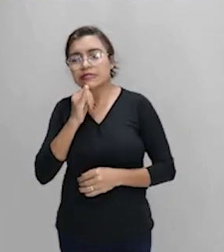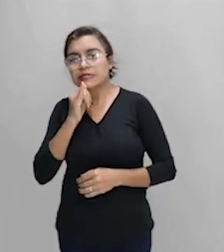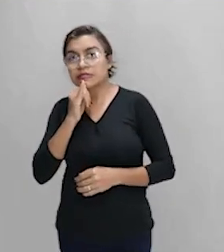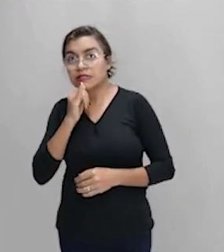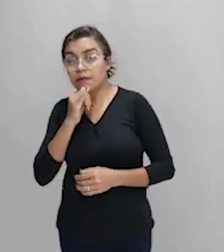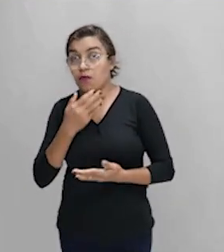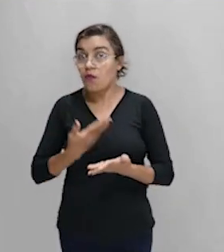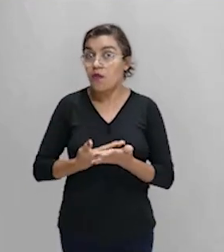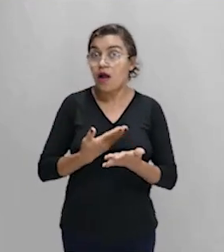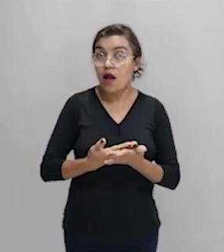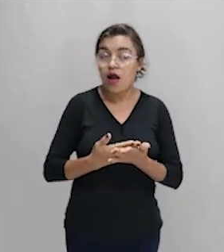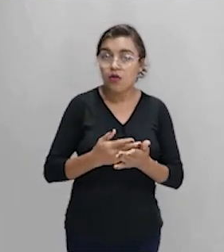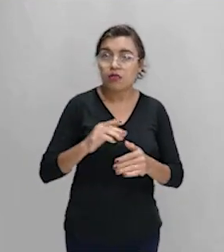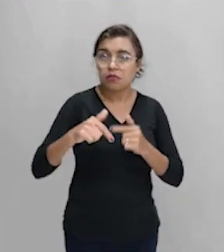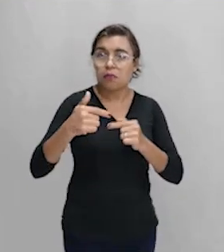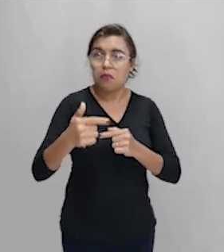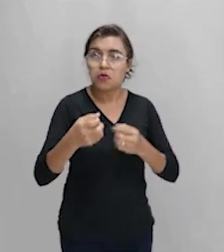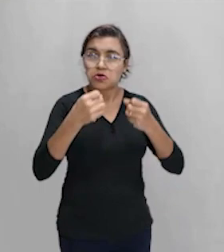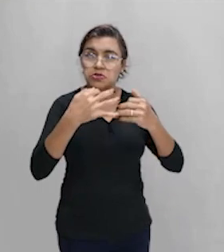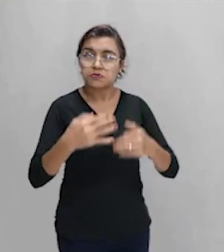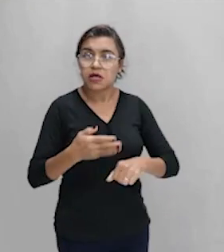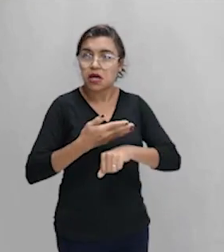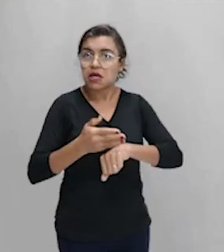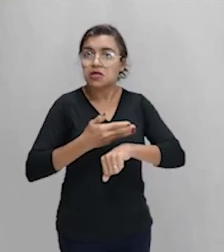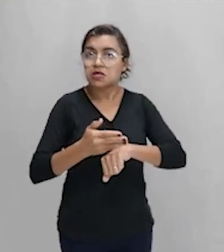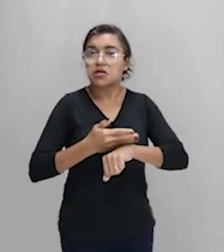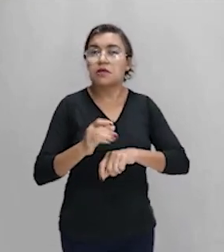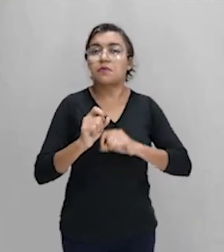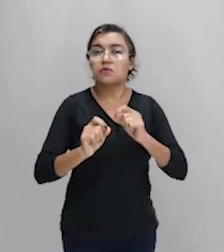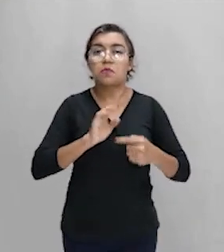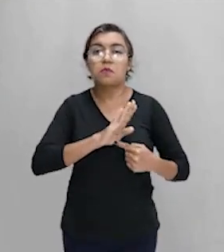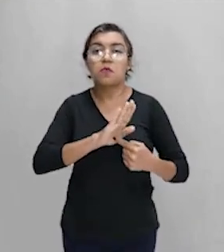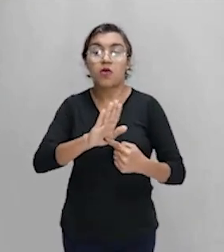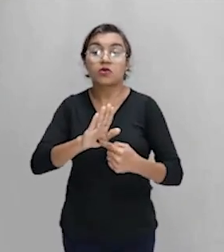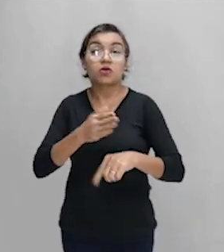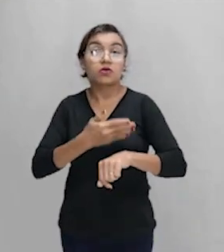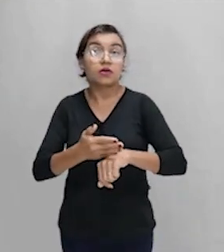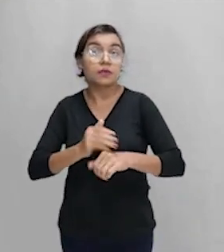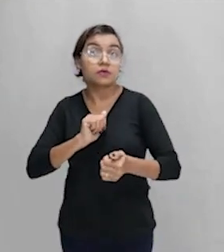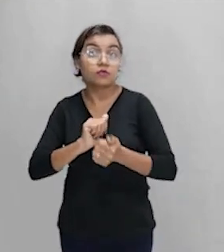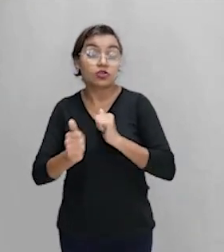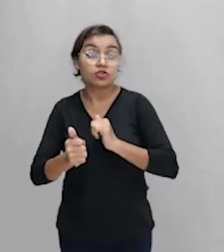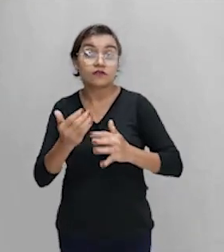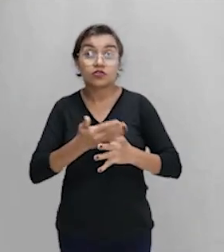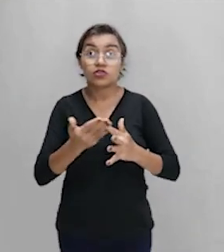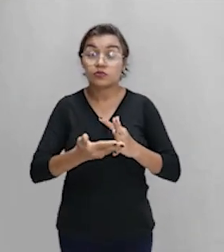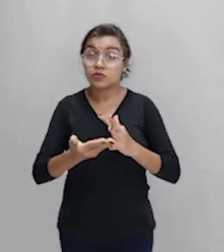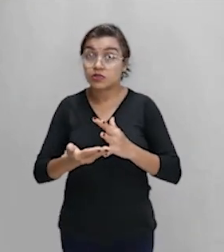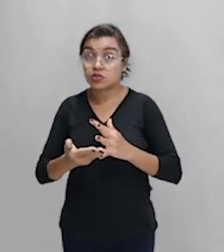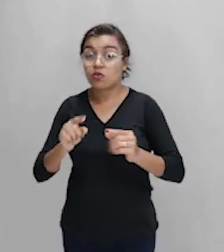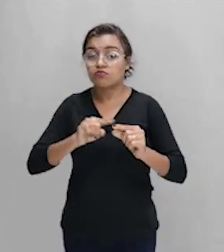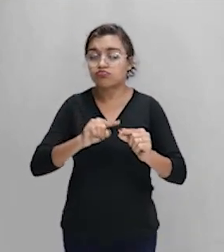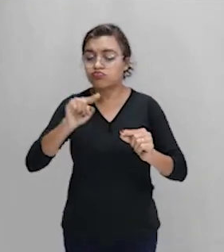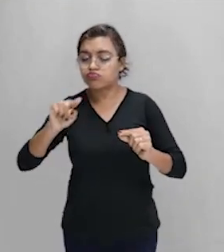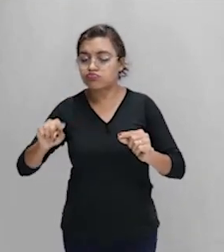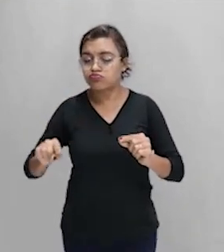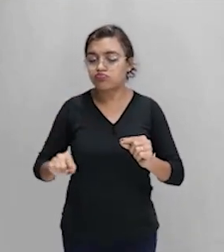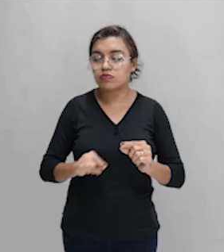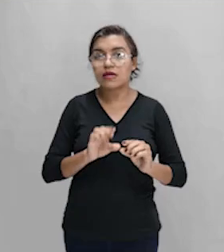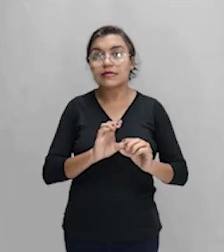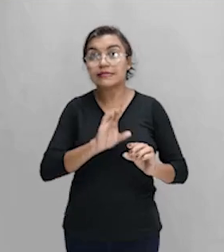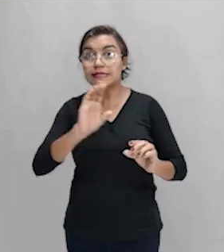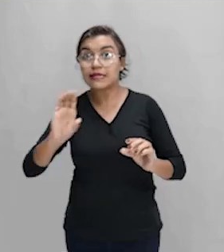da aula, que eu vou entrar no treinamento esportivo em si, que eu vou mostrar que o treinamento esportivo ele se divide em alguns ciclos. E isso